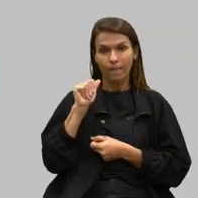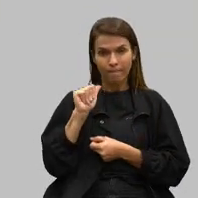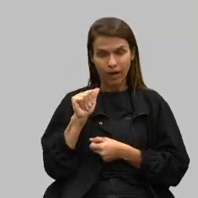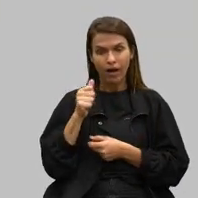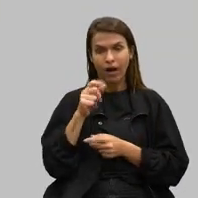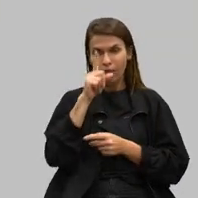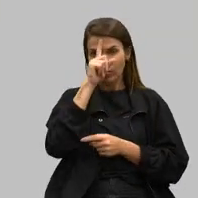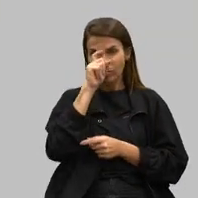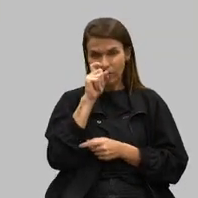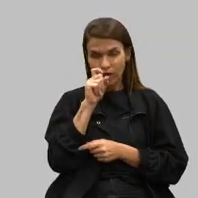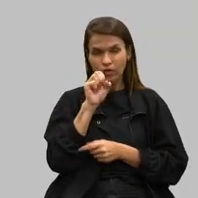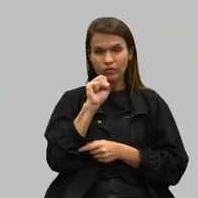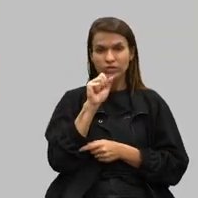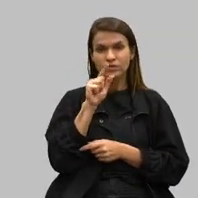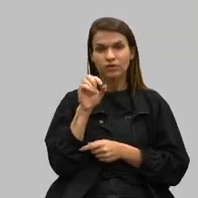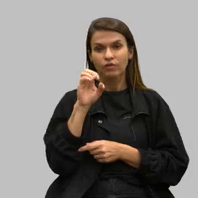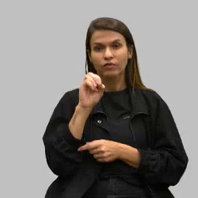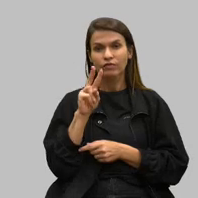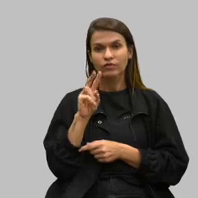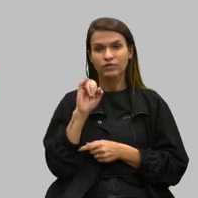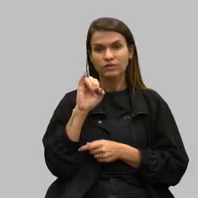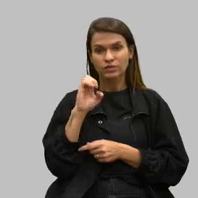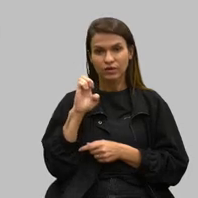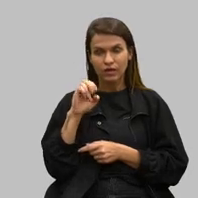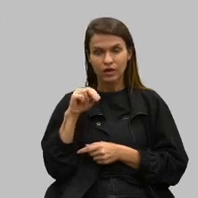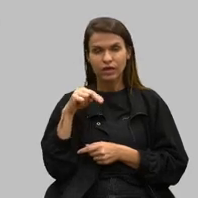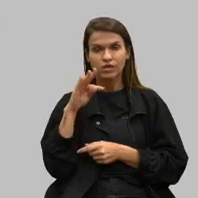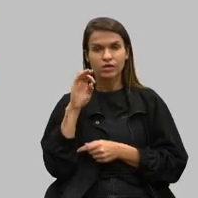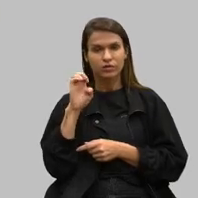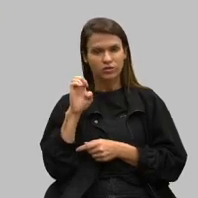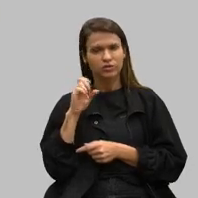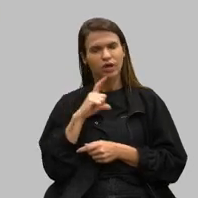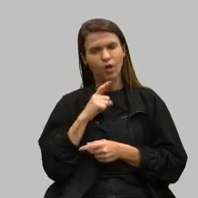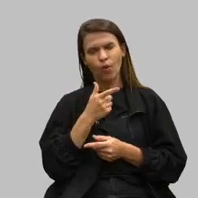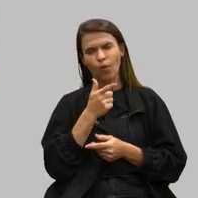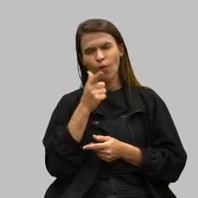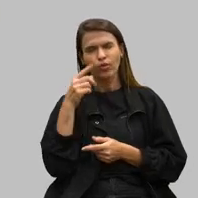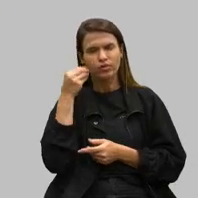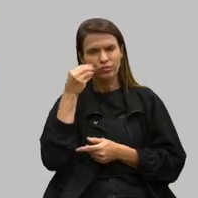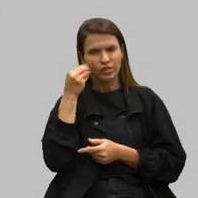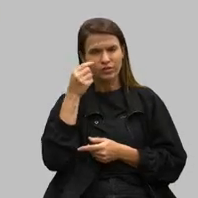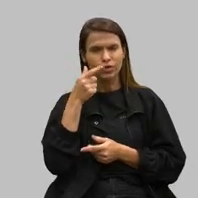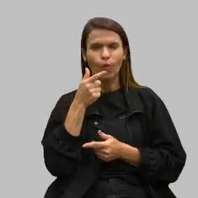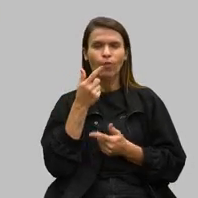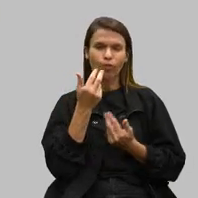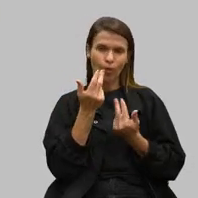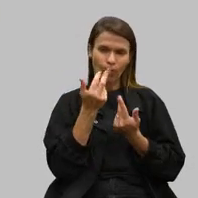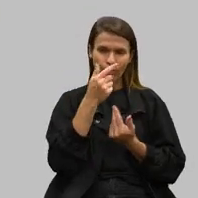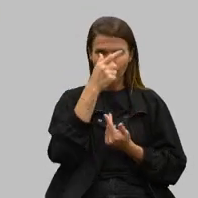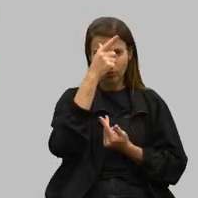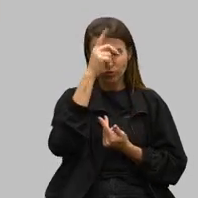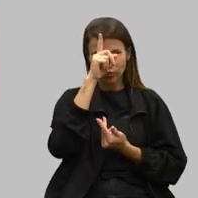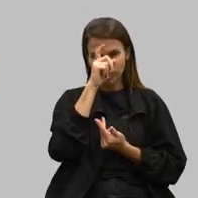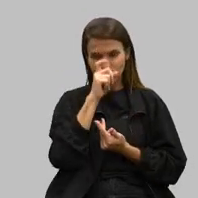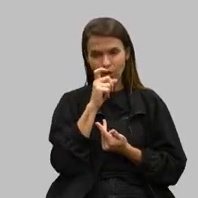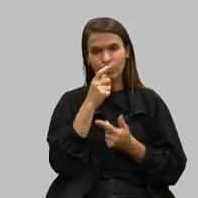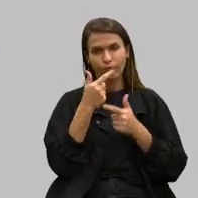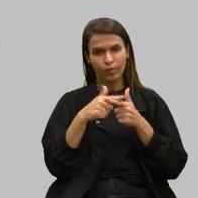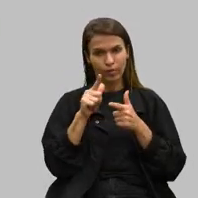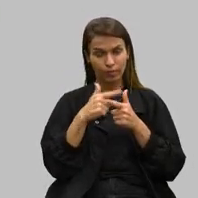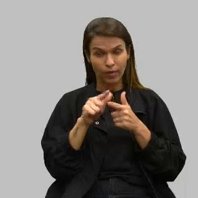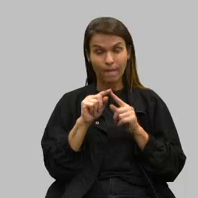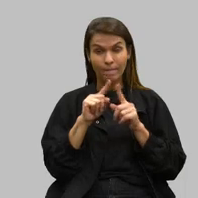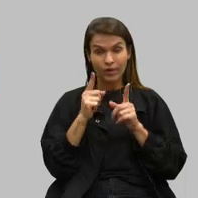Vicente, que vem passando como muitos outros hospitais por problemas crônicos, mas a sua